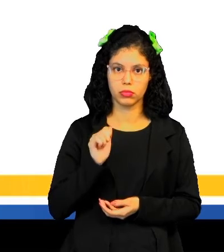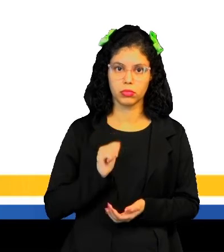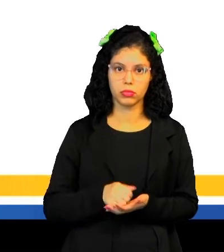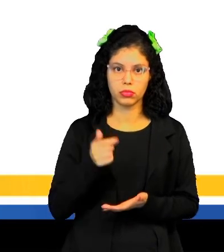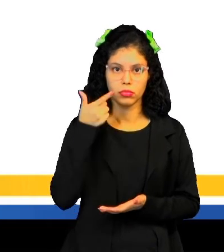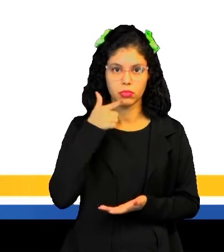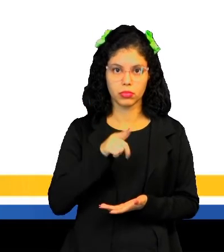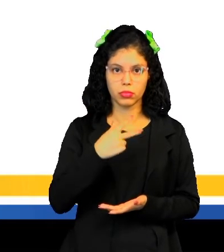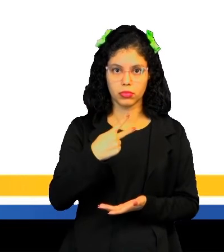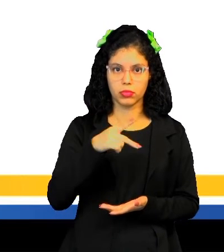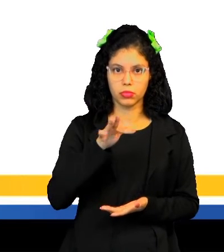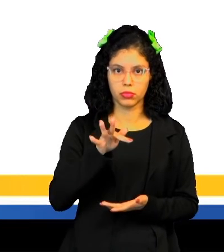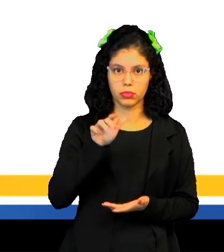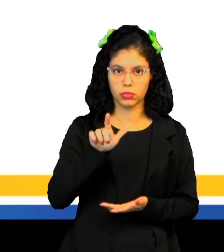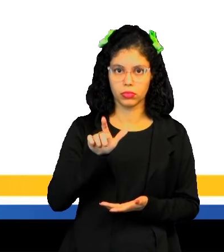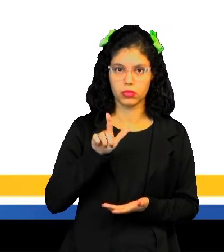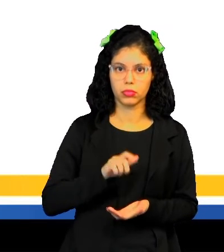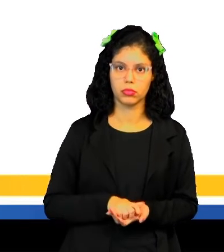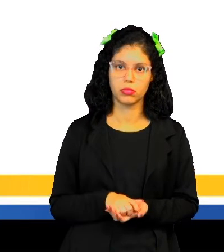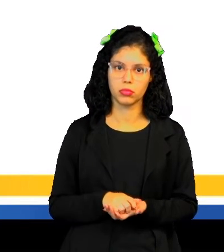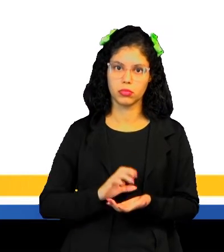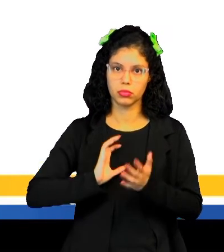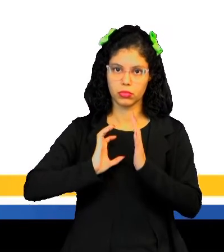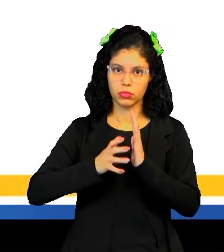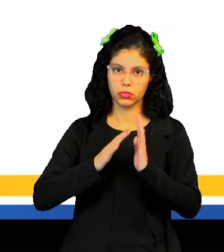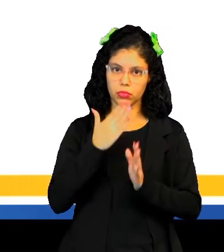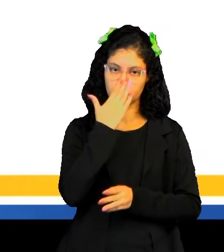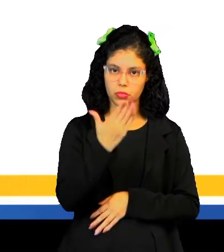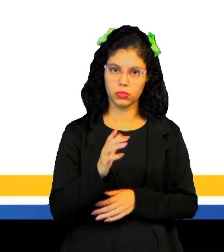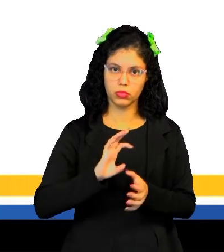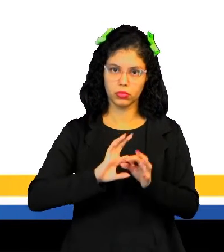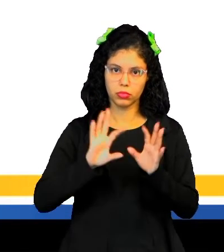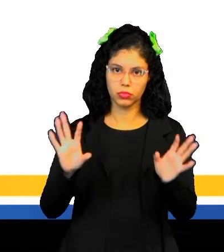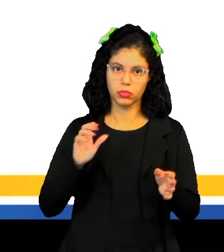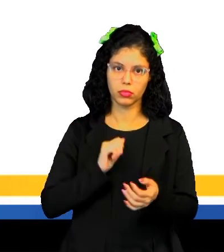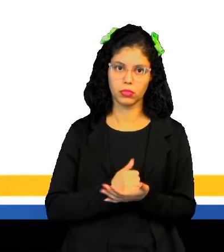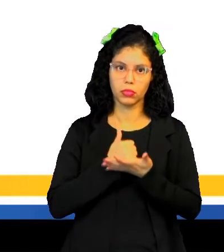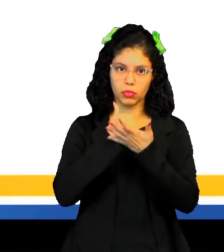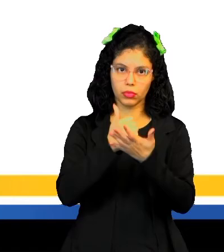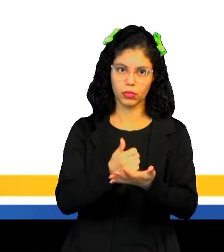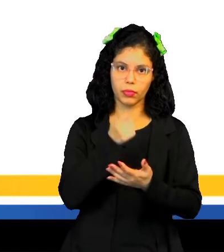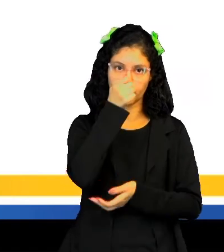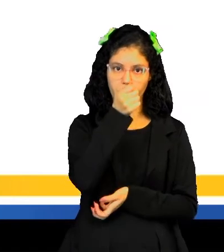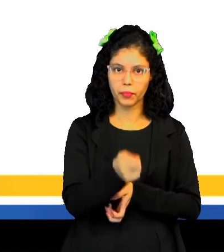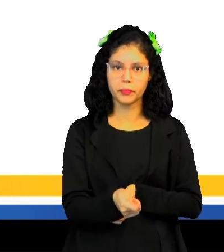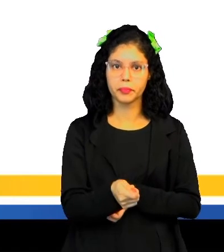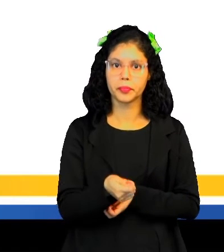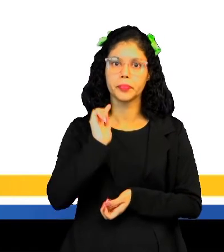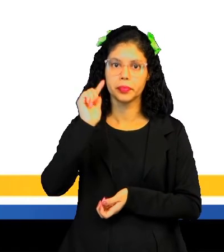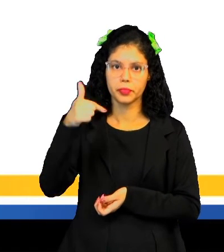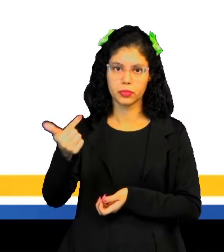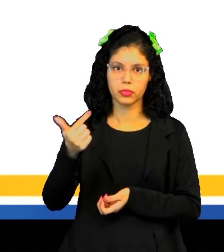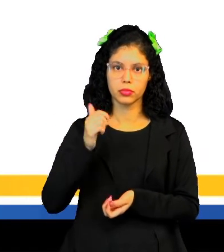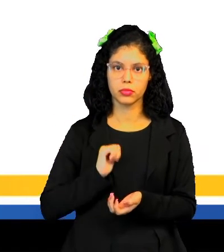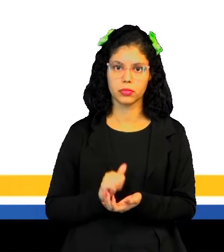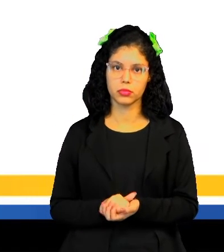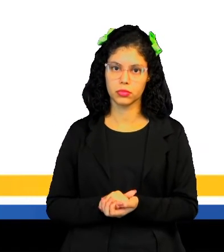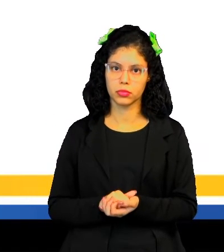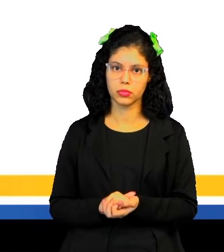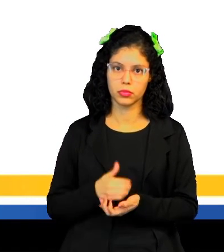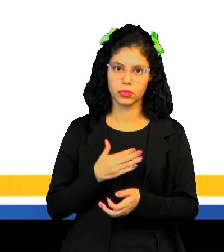indiretas, vencidas pelo PFL, Partido de Frente Liberal, que apoiara o regime militar e que, após